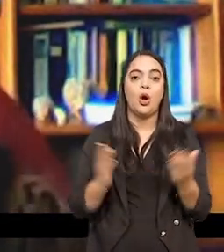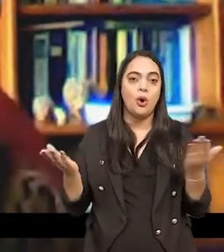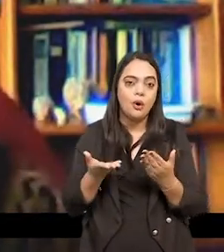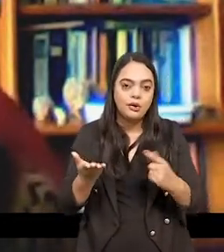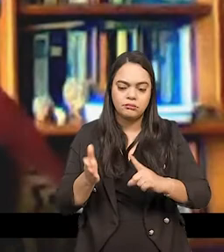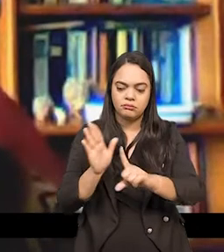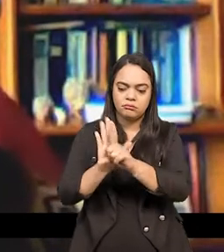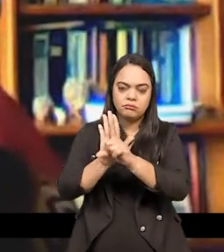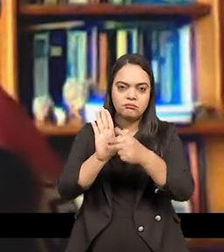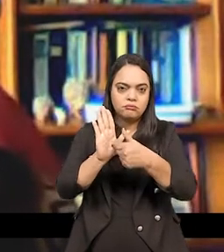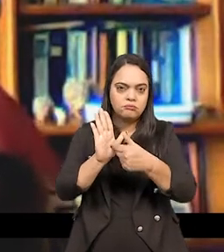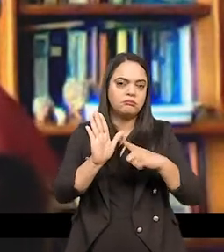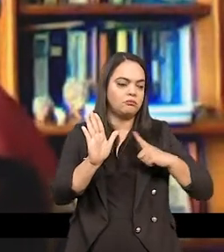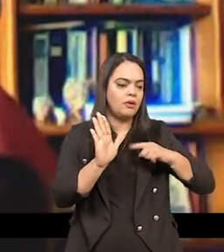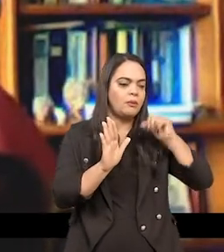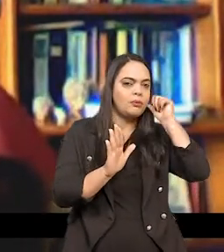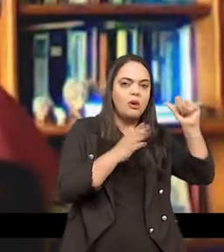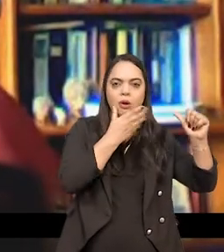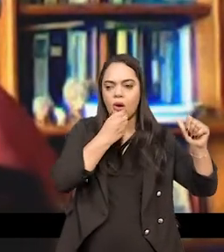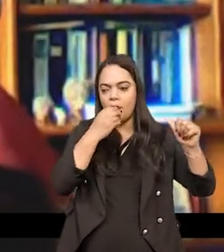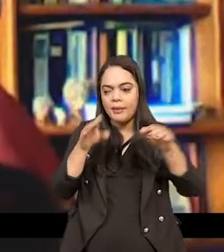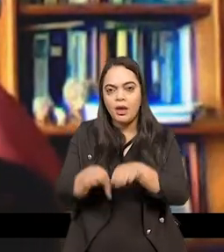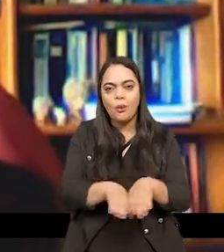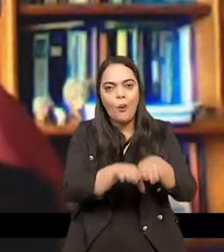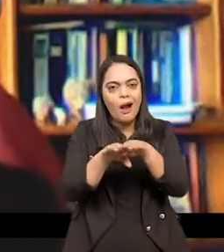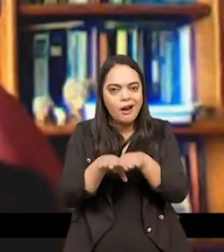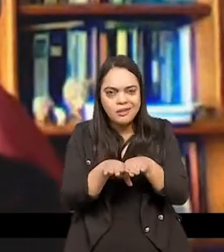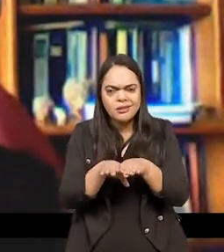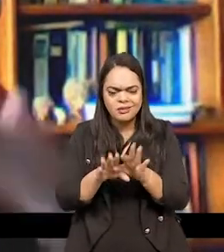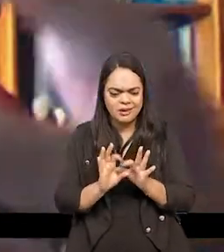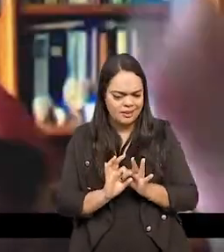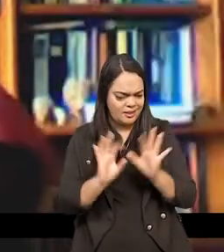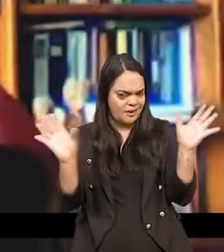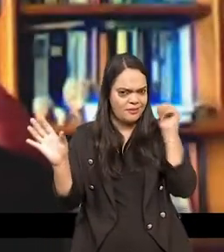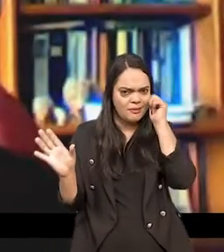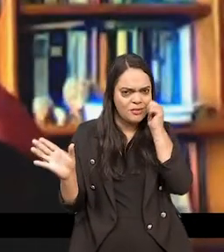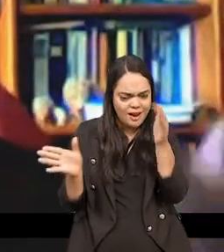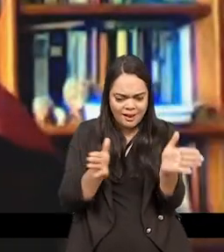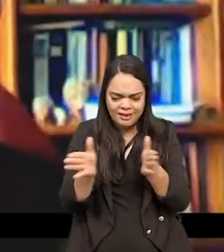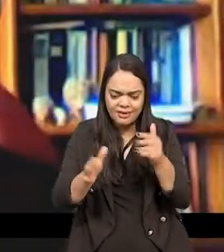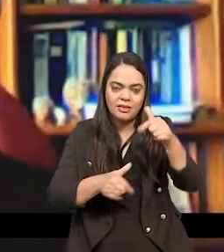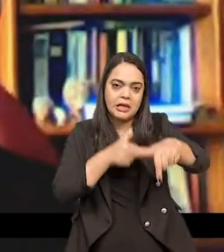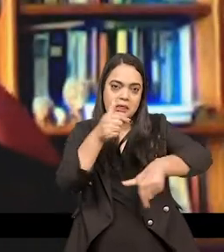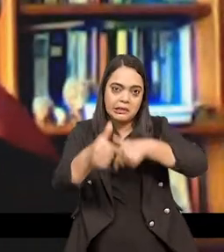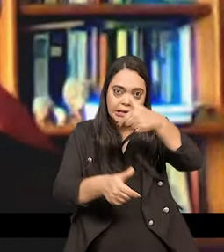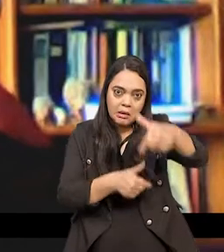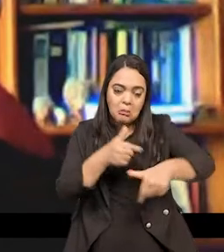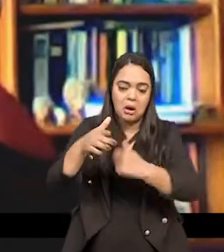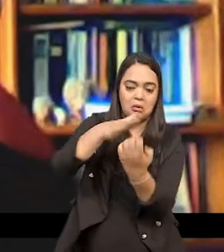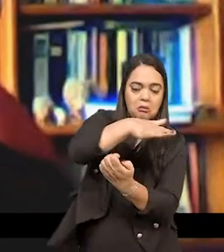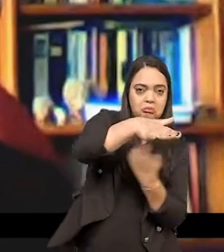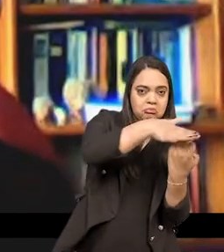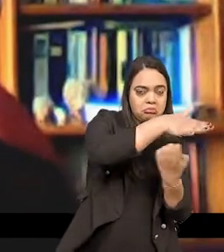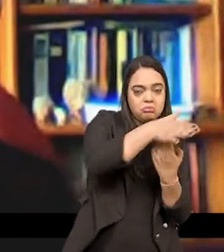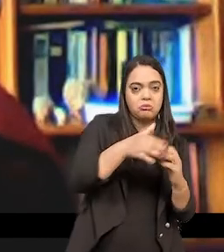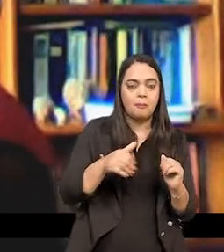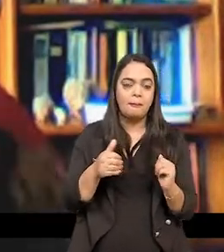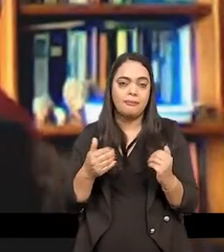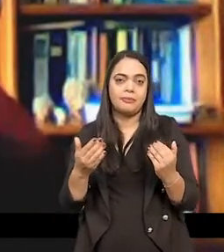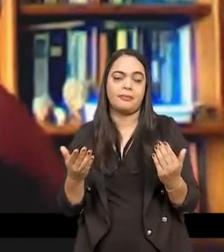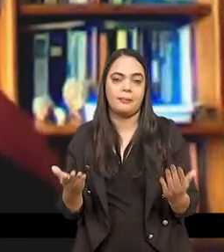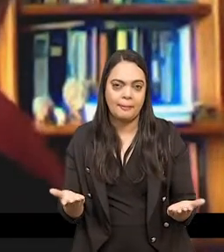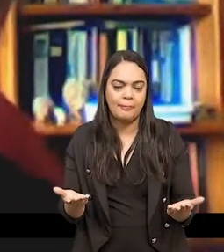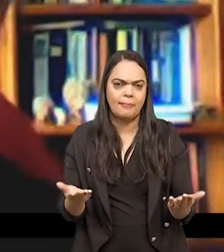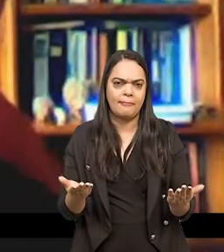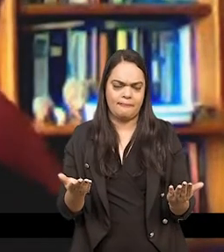igualitárias, se está permitido o nosso acesso nos trabalhos, nos empregos,